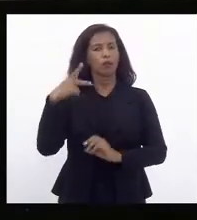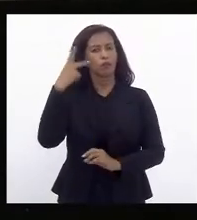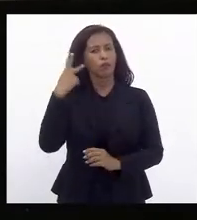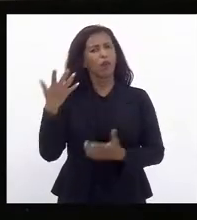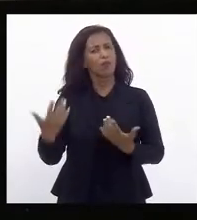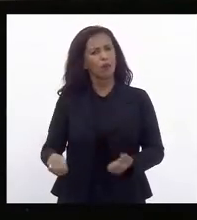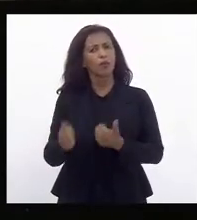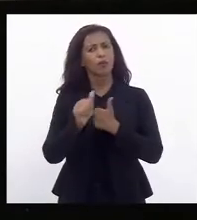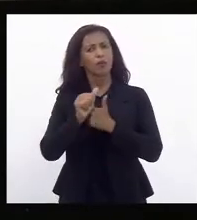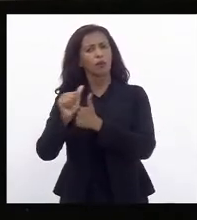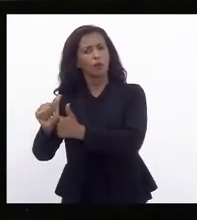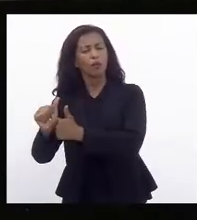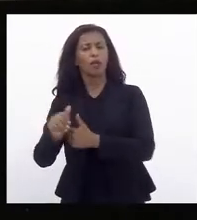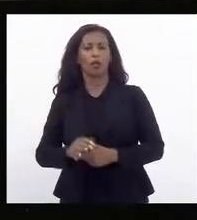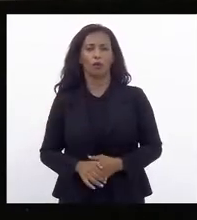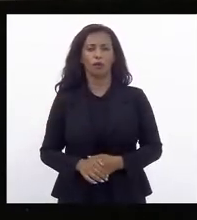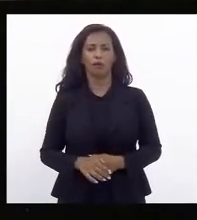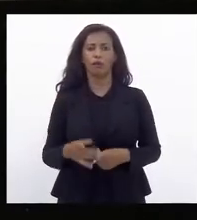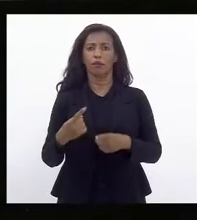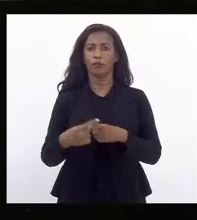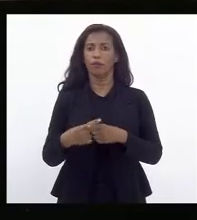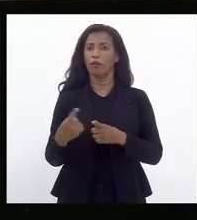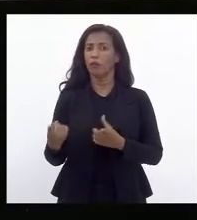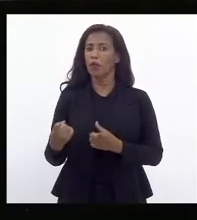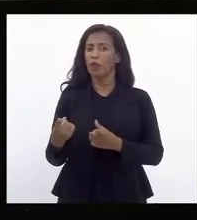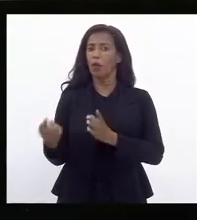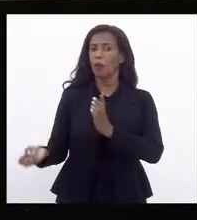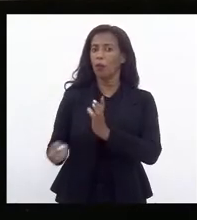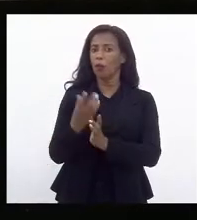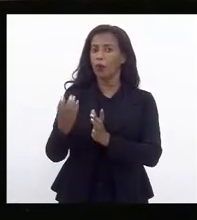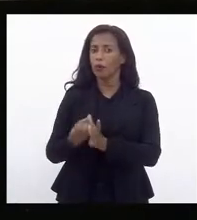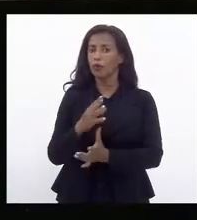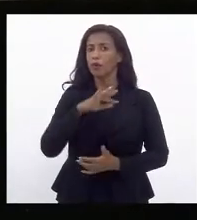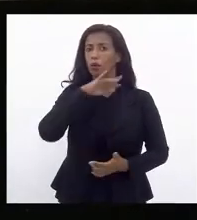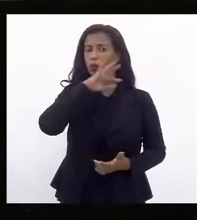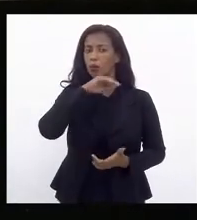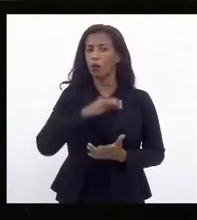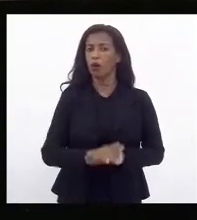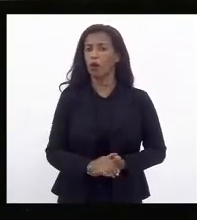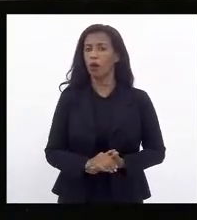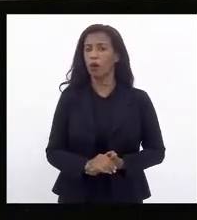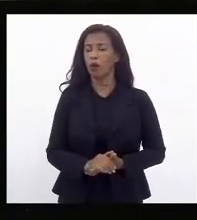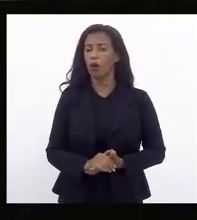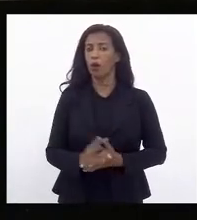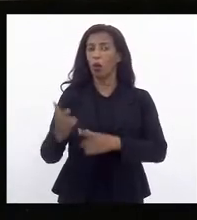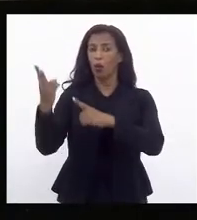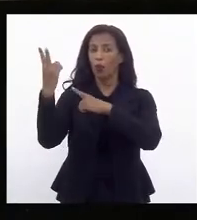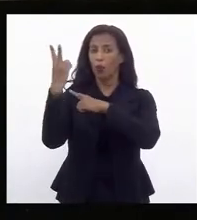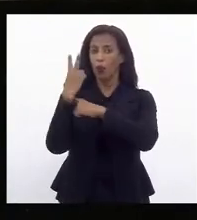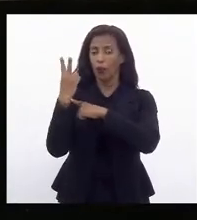vamos acompanhar, porque a cadeia produtiva é cruel. Protetor celular,